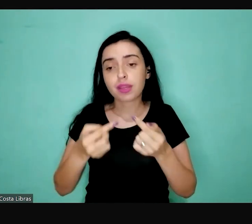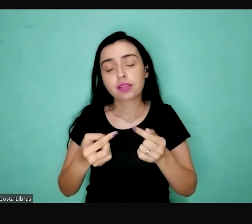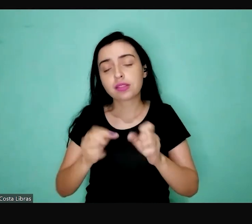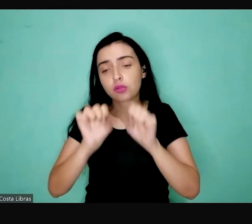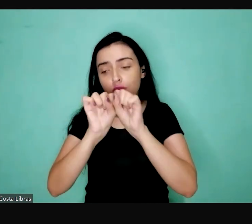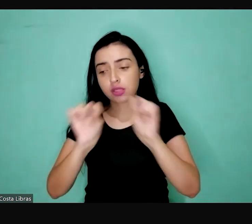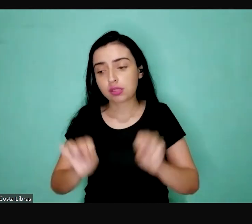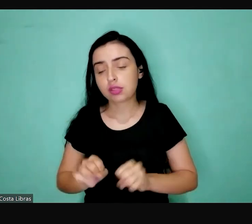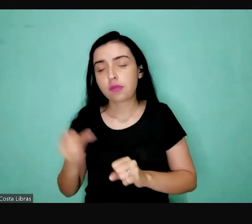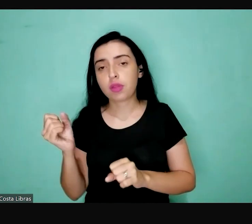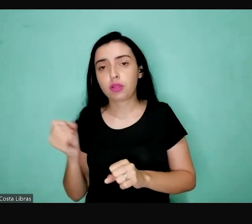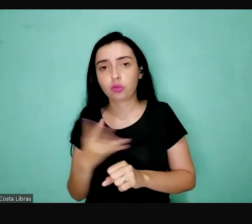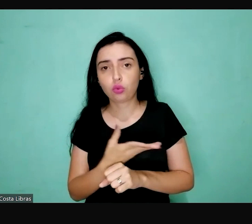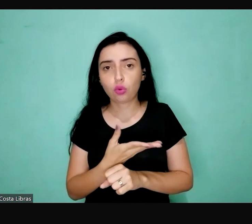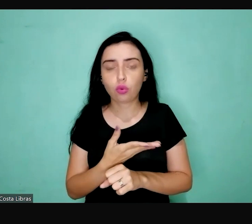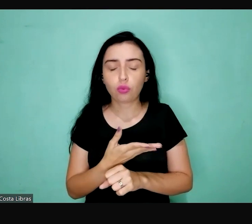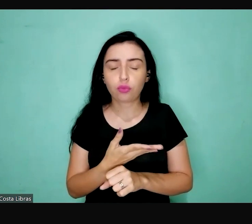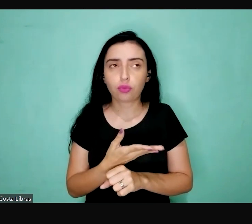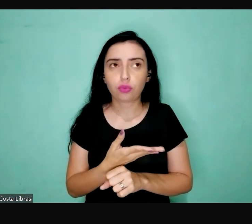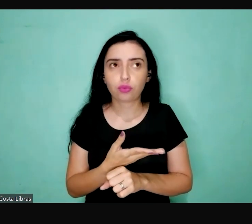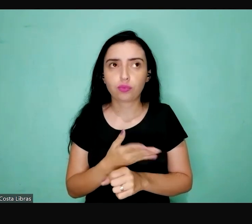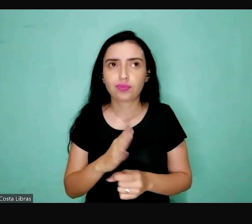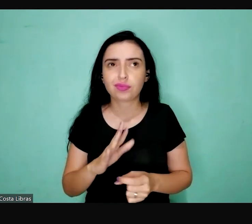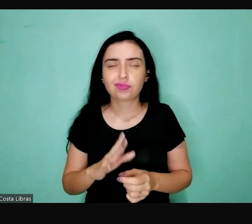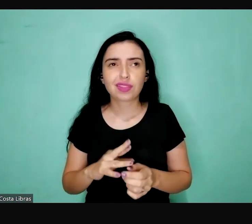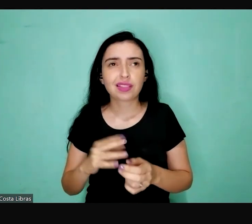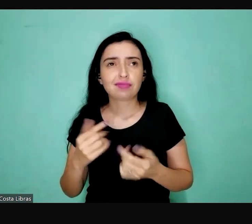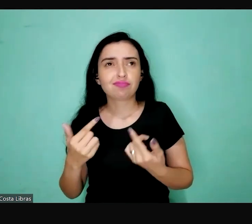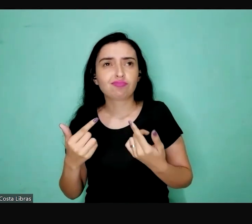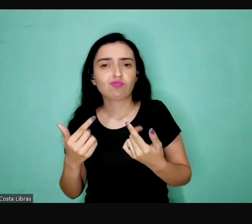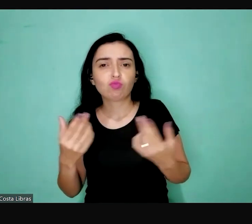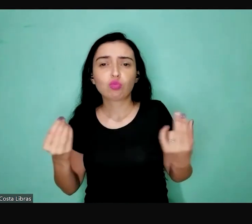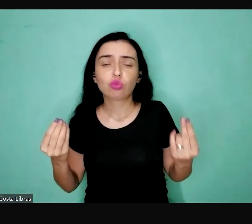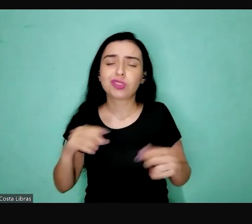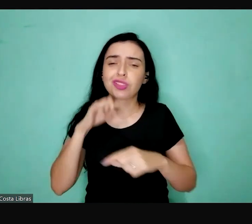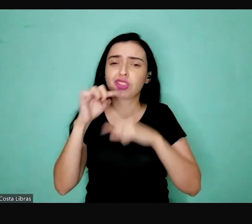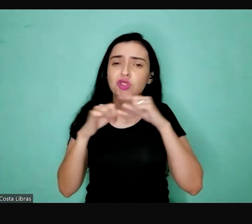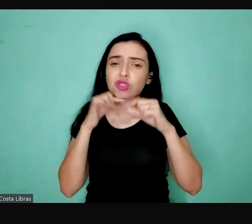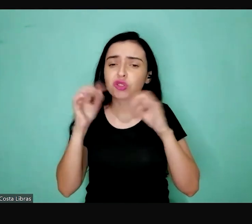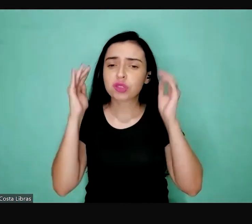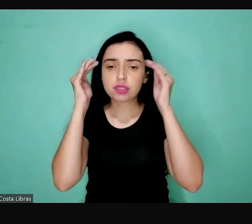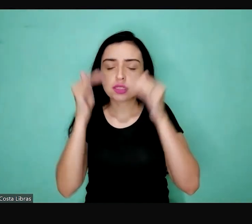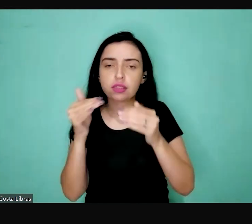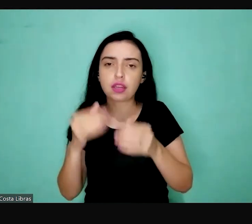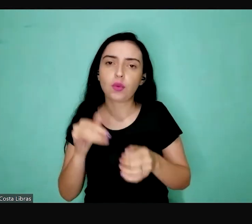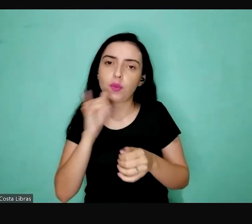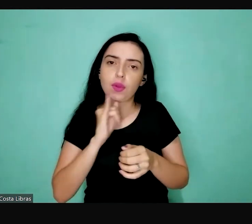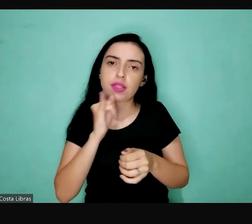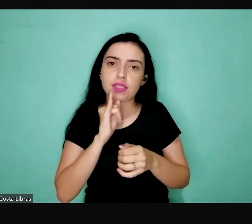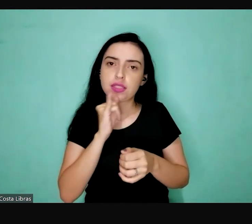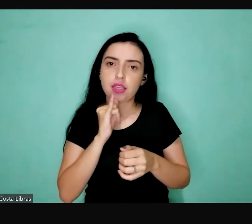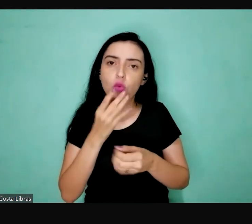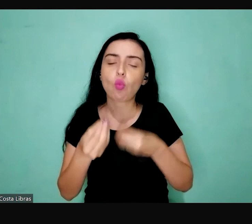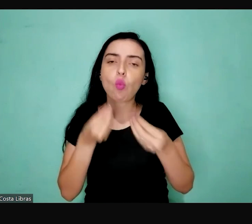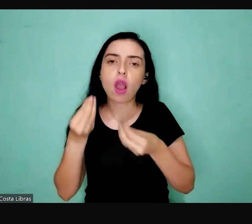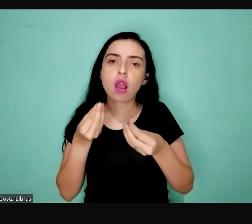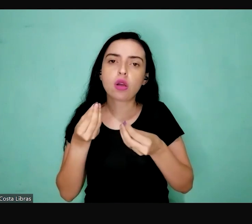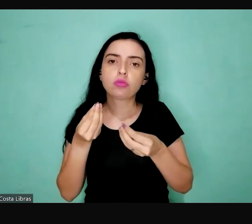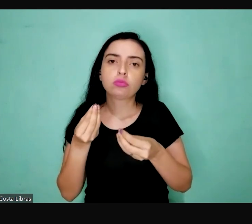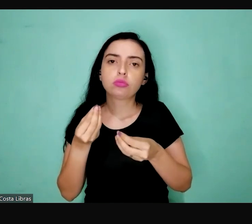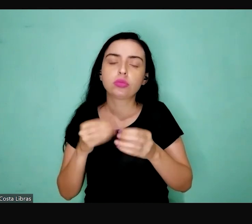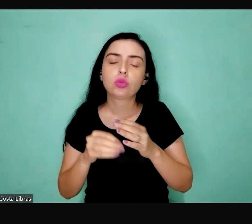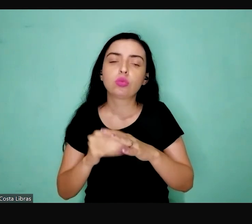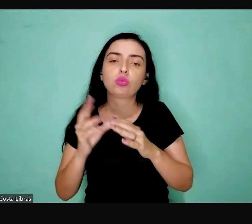é? E ele está repleto de dúvidas ainda centrais, como, por exemplo, qual é o conteúdo